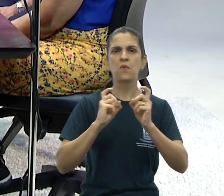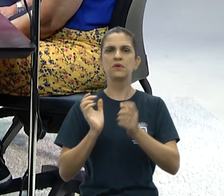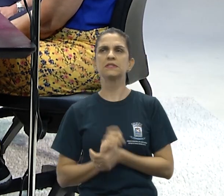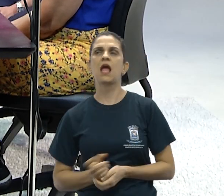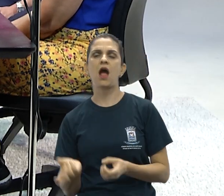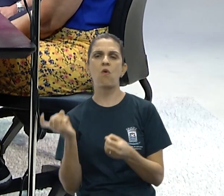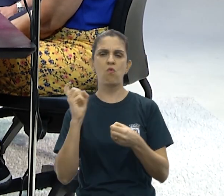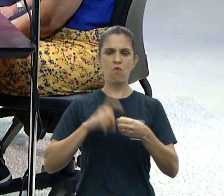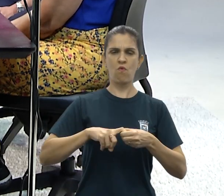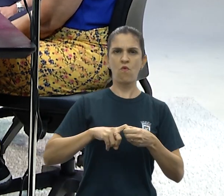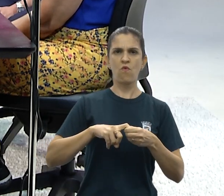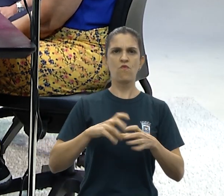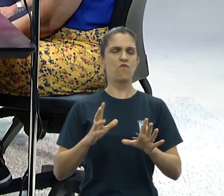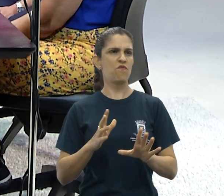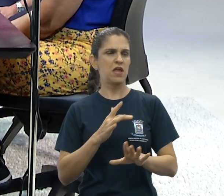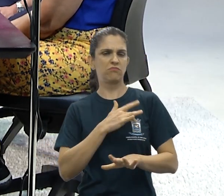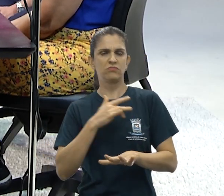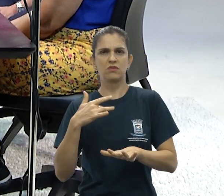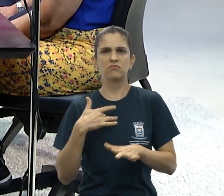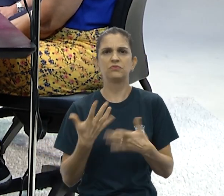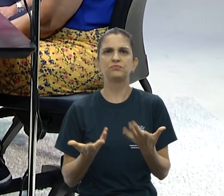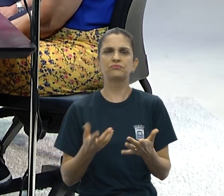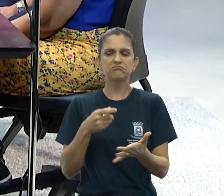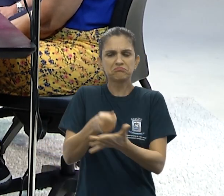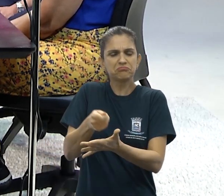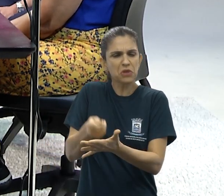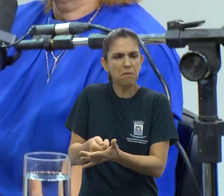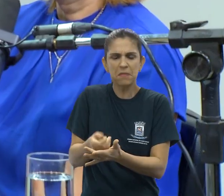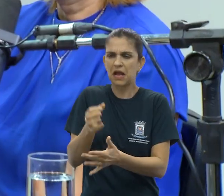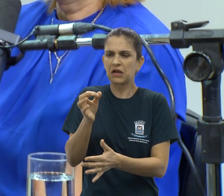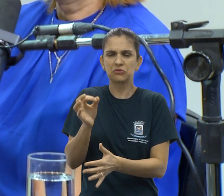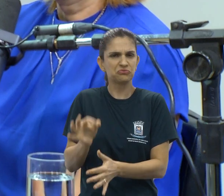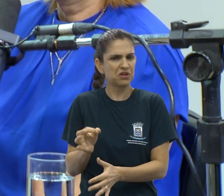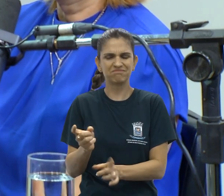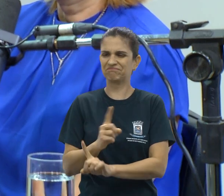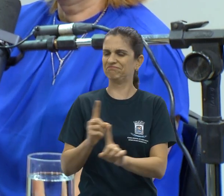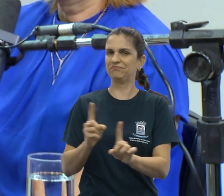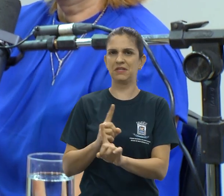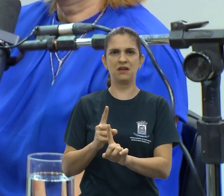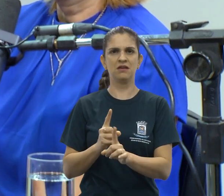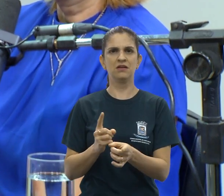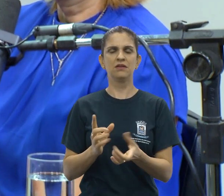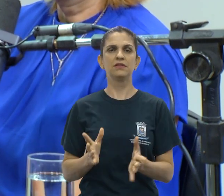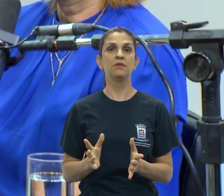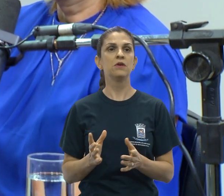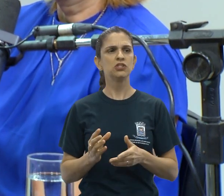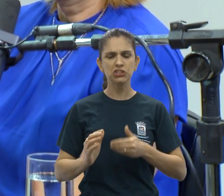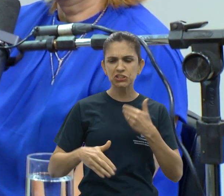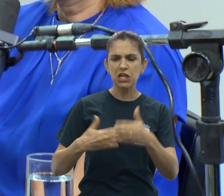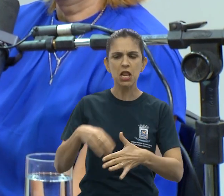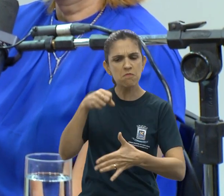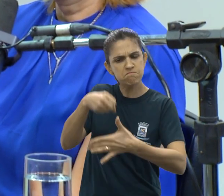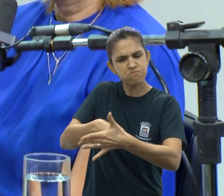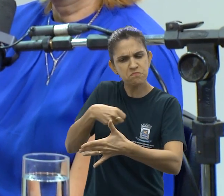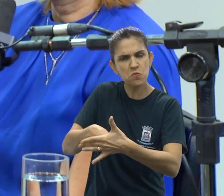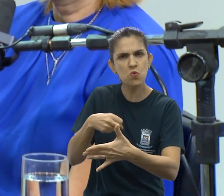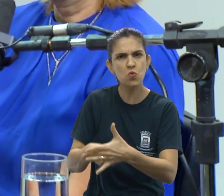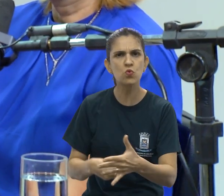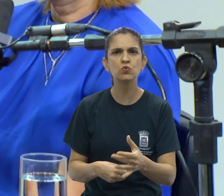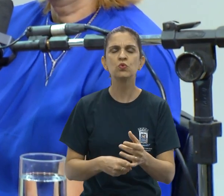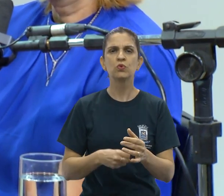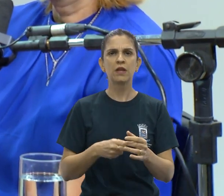mais o contrato, porque não está sendo pago adequadamente, enfim. E a gente tem atuado muito para que essa rede funcione